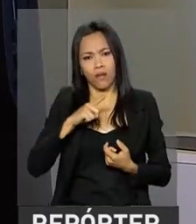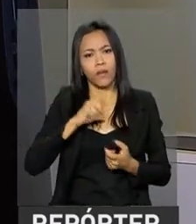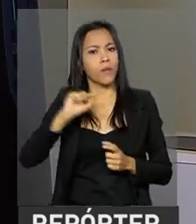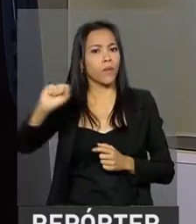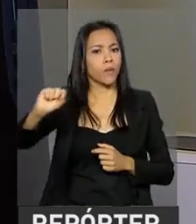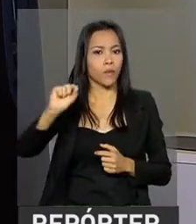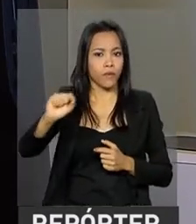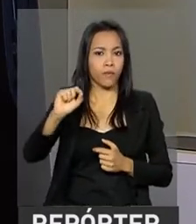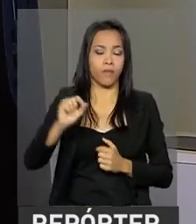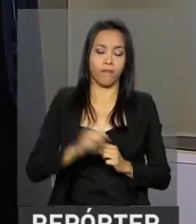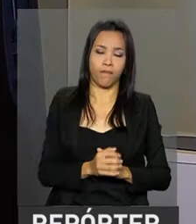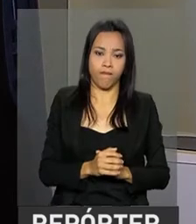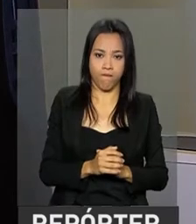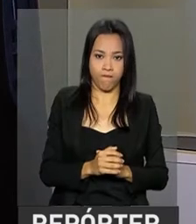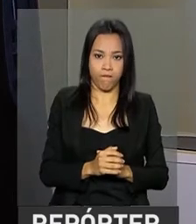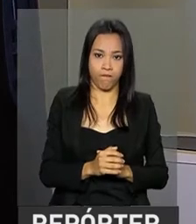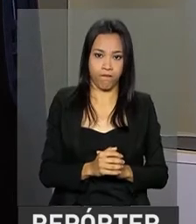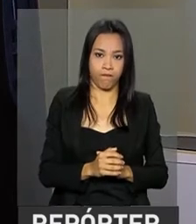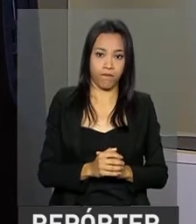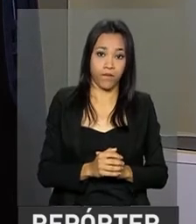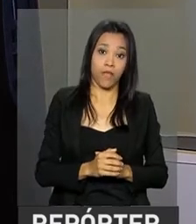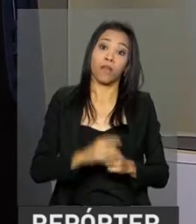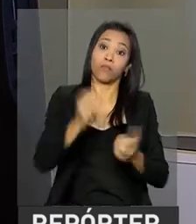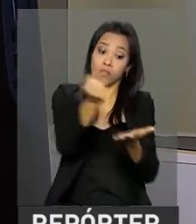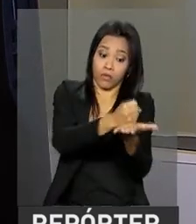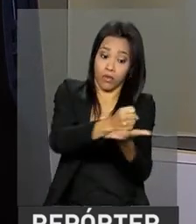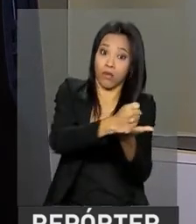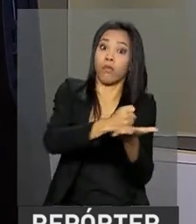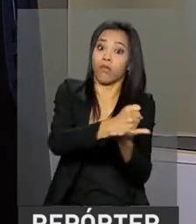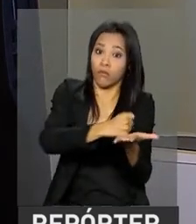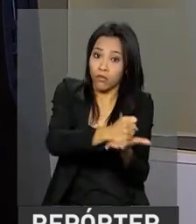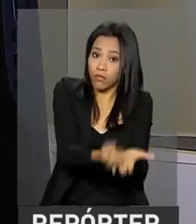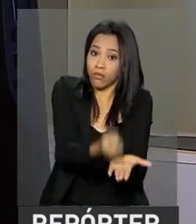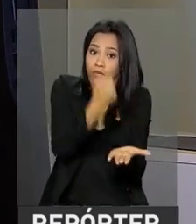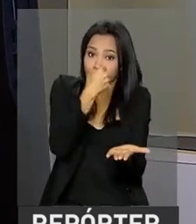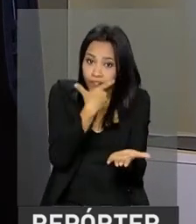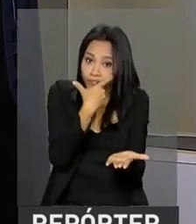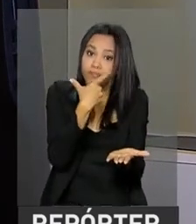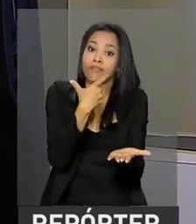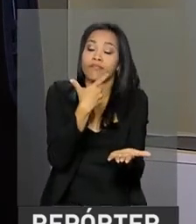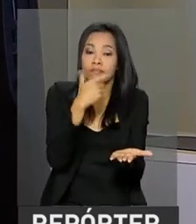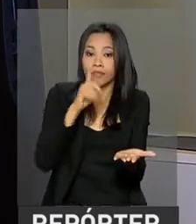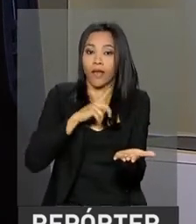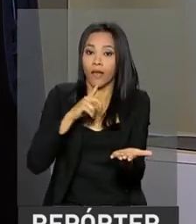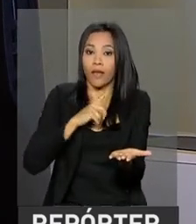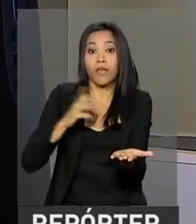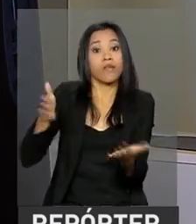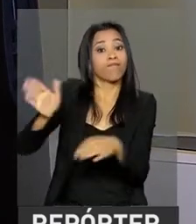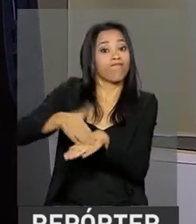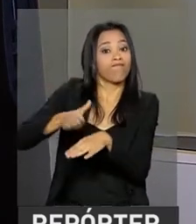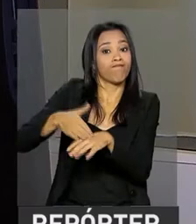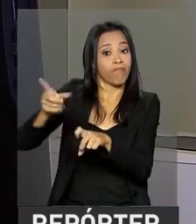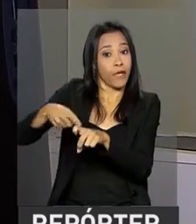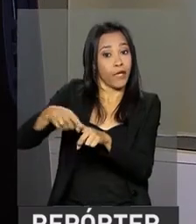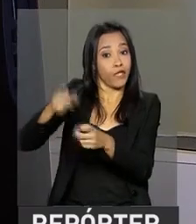tá, para os anfetamínicos, tá, numa prescrição